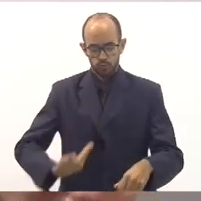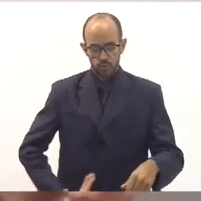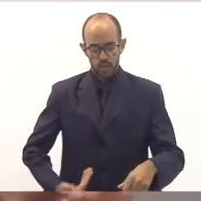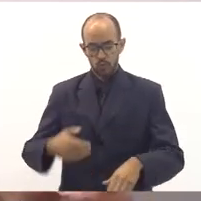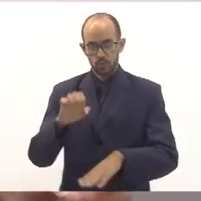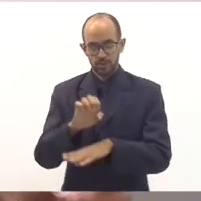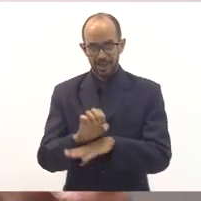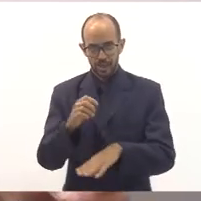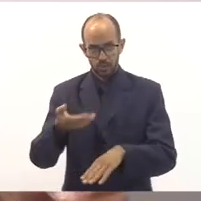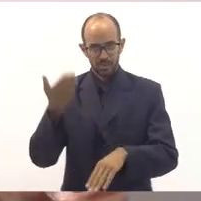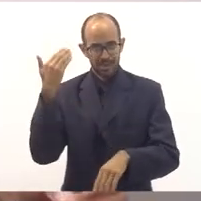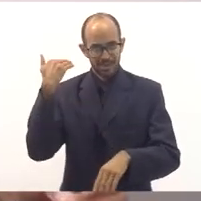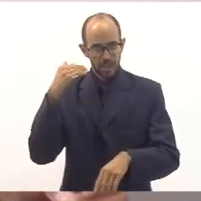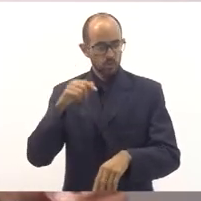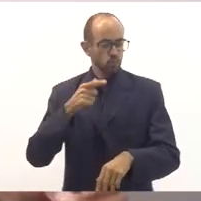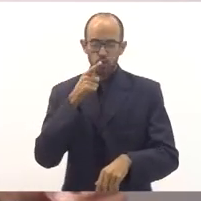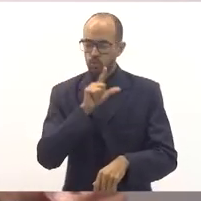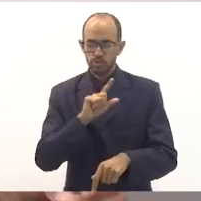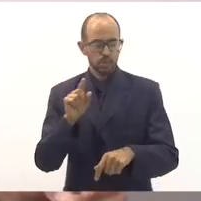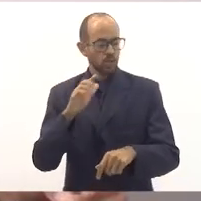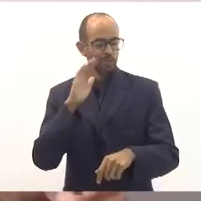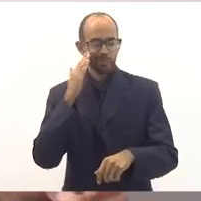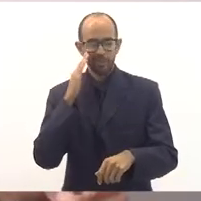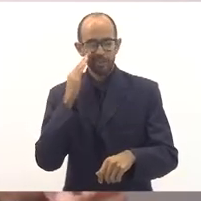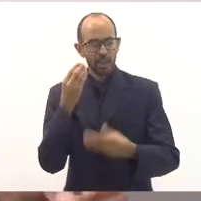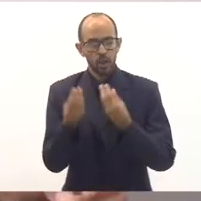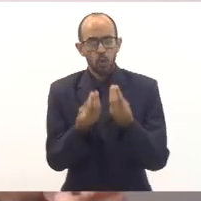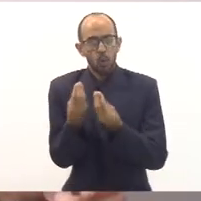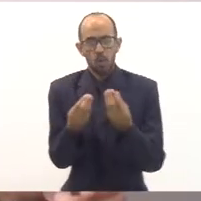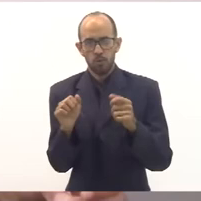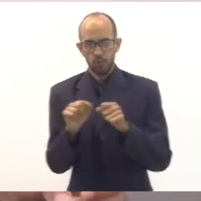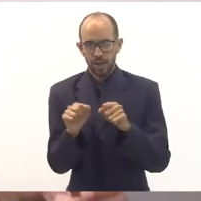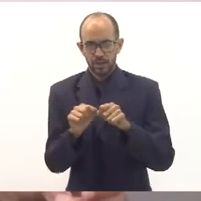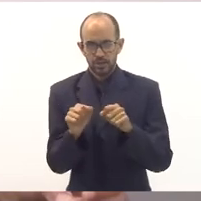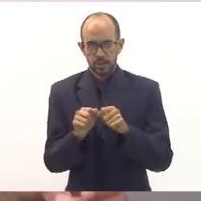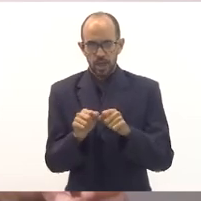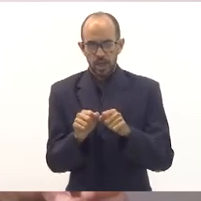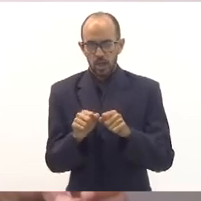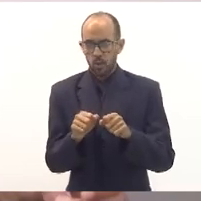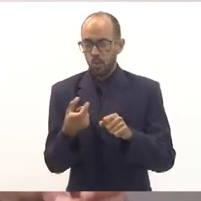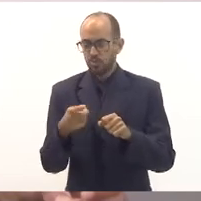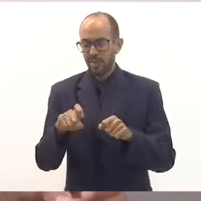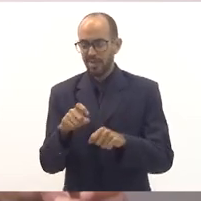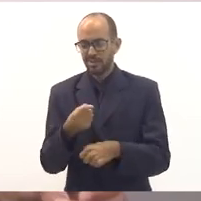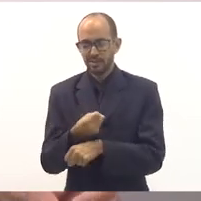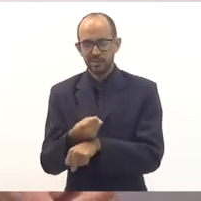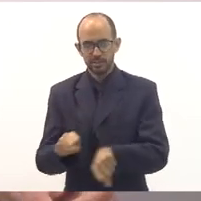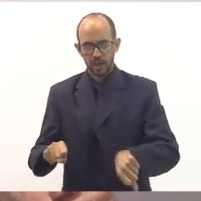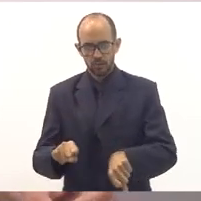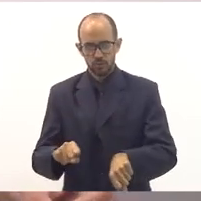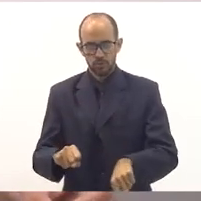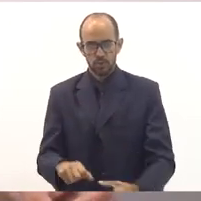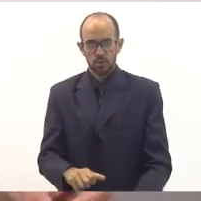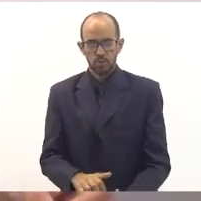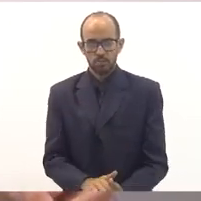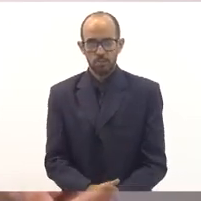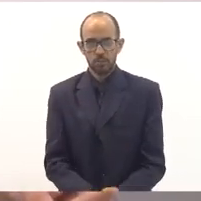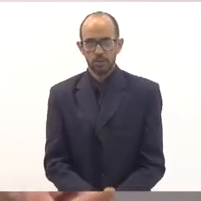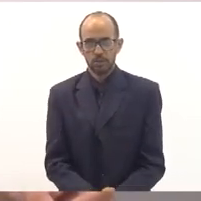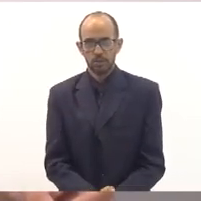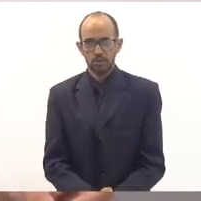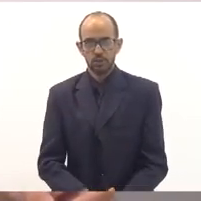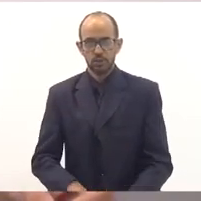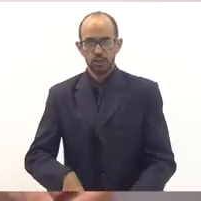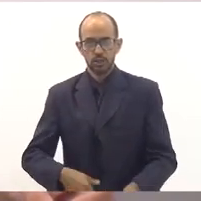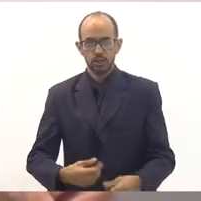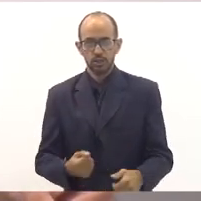estado daquela época não soube lidar muito bem que era o que fazer com aquele vez escravos recém-libertos aquela